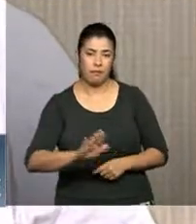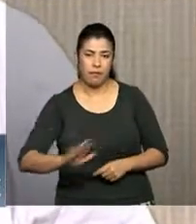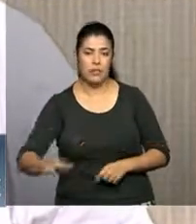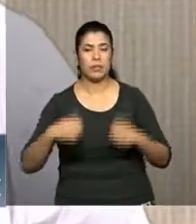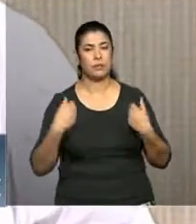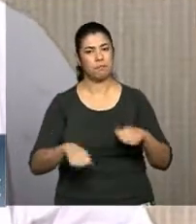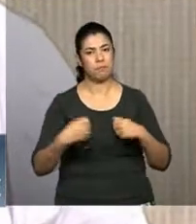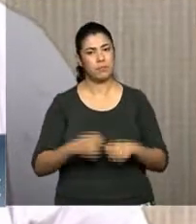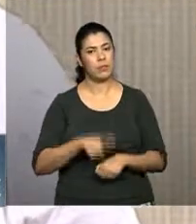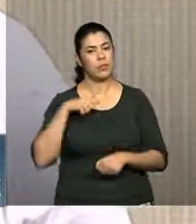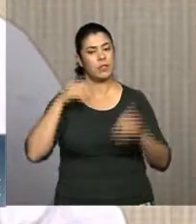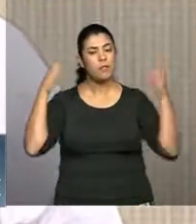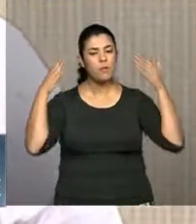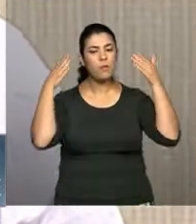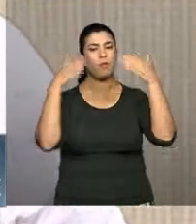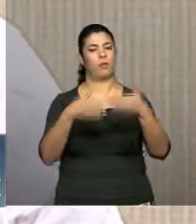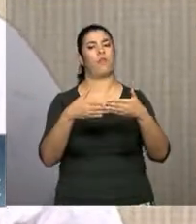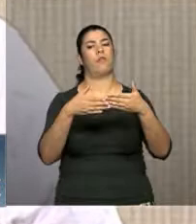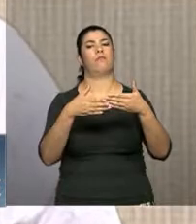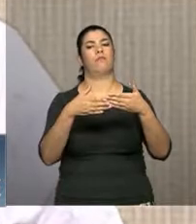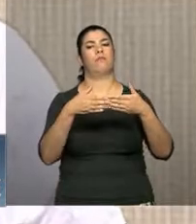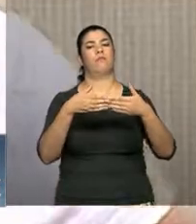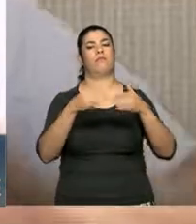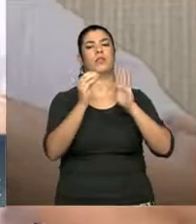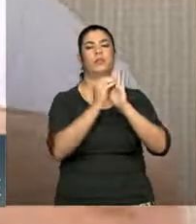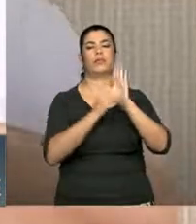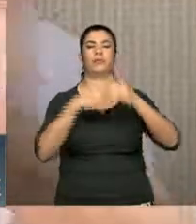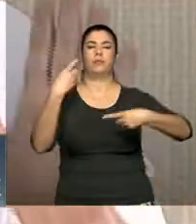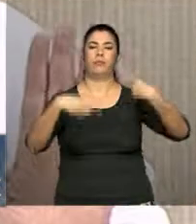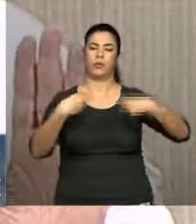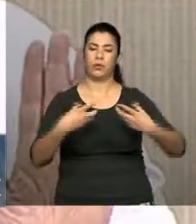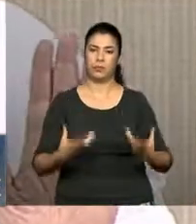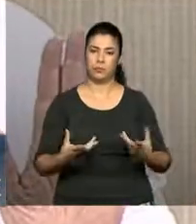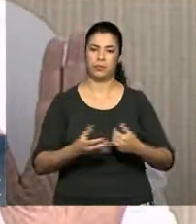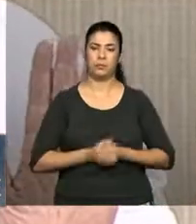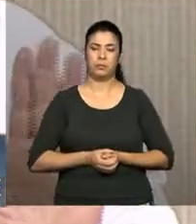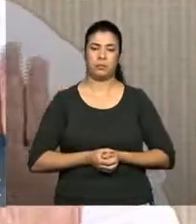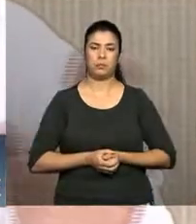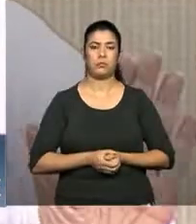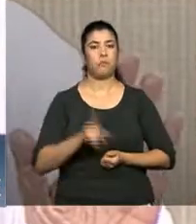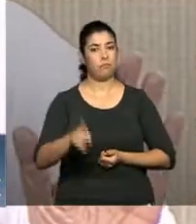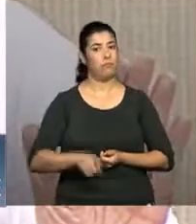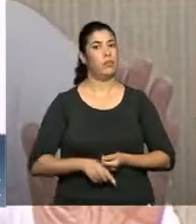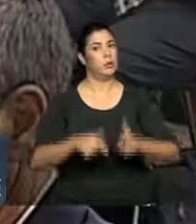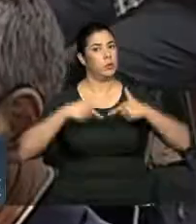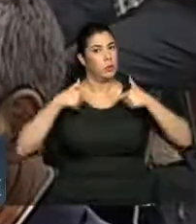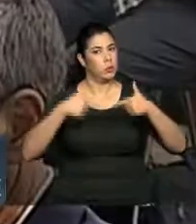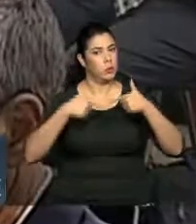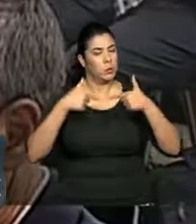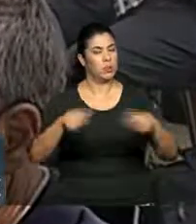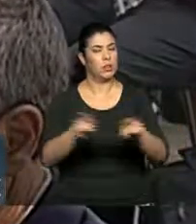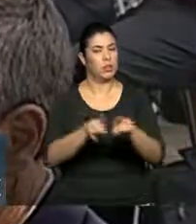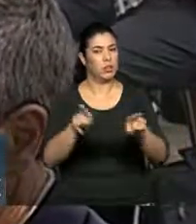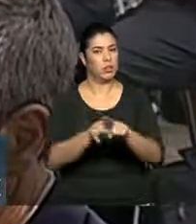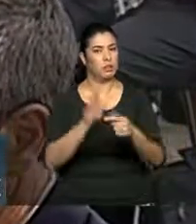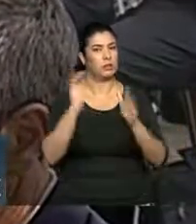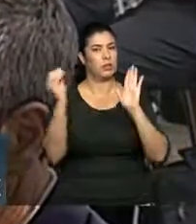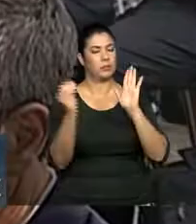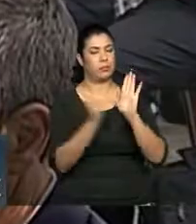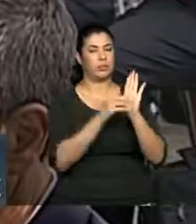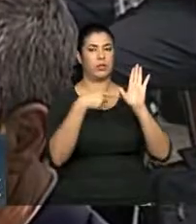têm que ser o centro da nossa da nossa pauta então esse é um dos um dos desafios e obstáculos